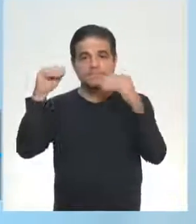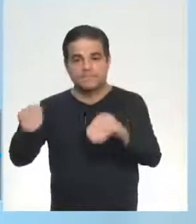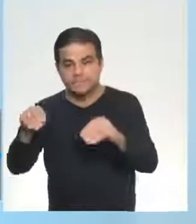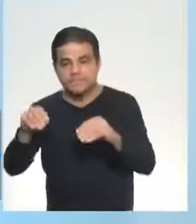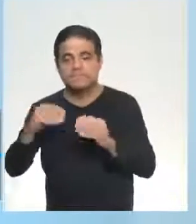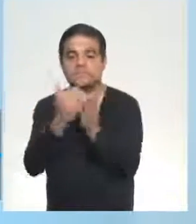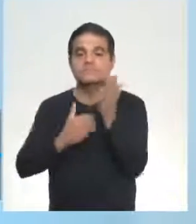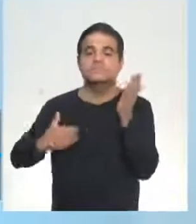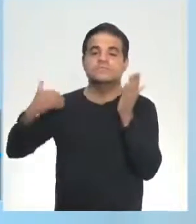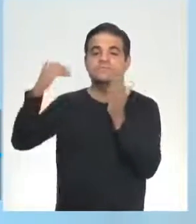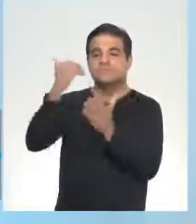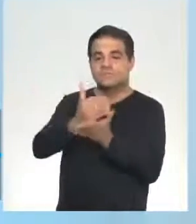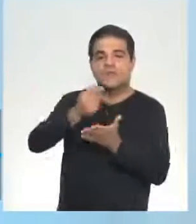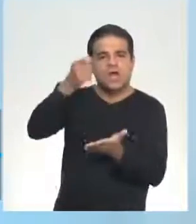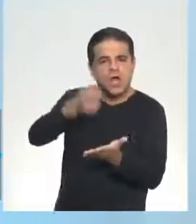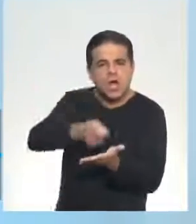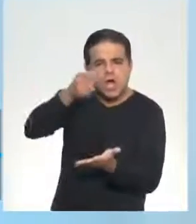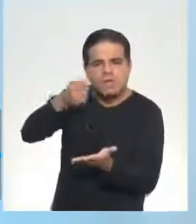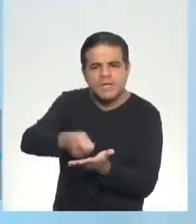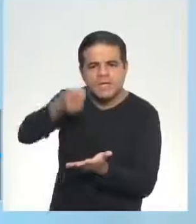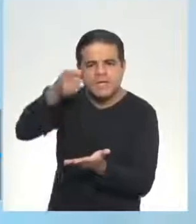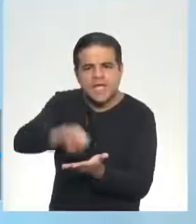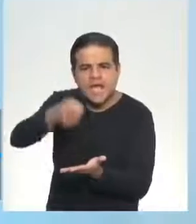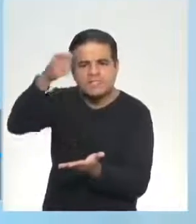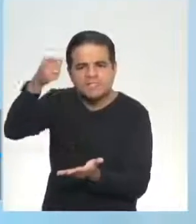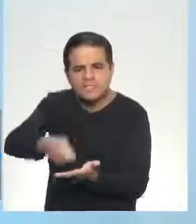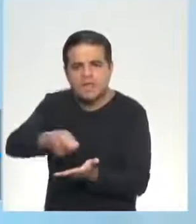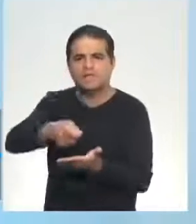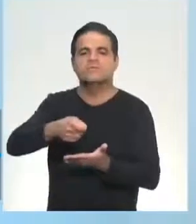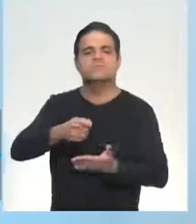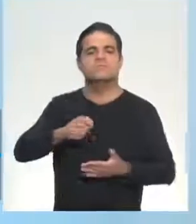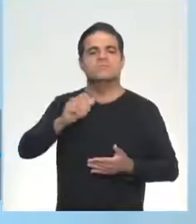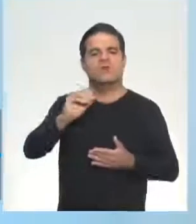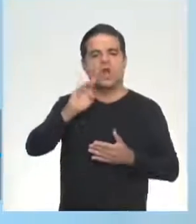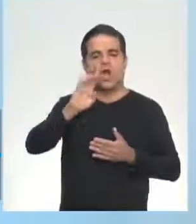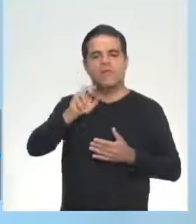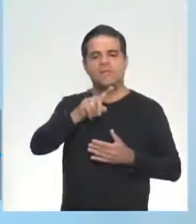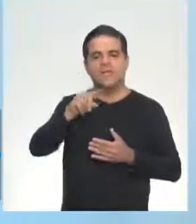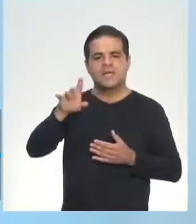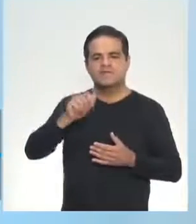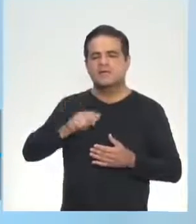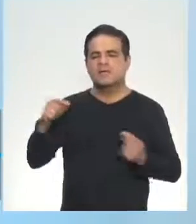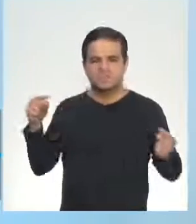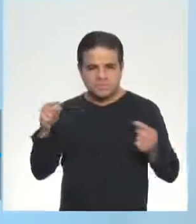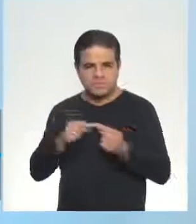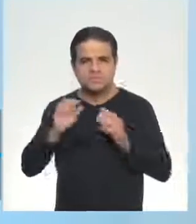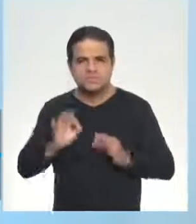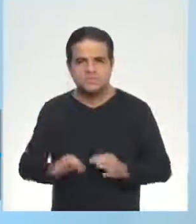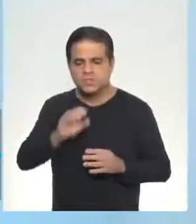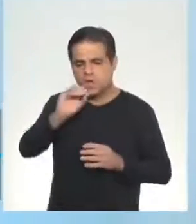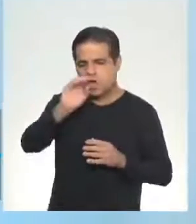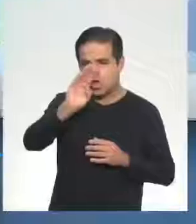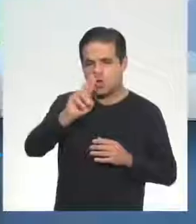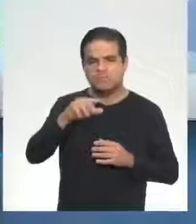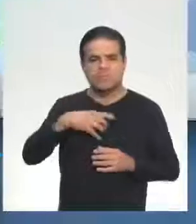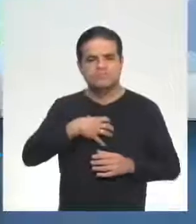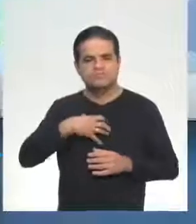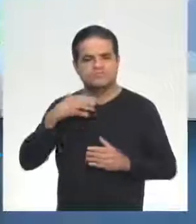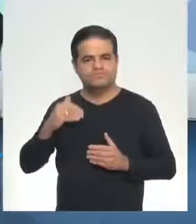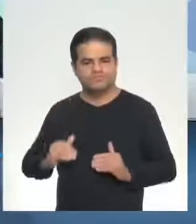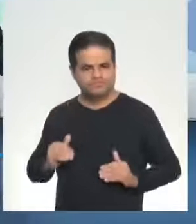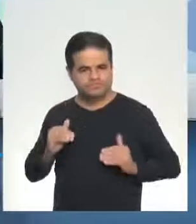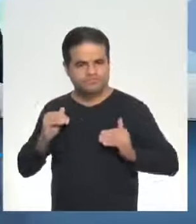mais ainda ali. Obrigação, né? Será que está adequado? Tem um tom aí.